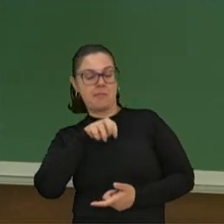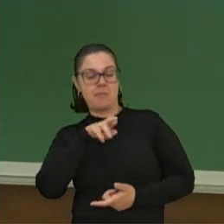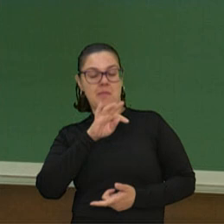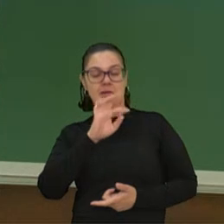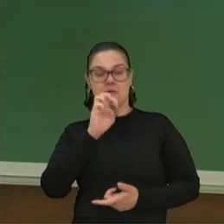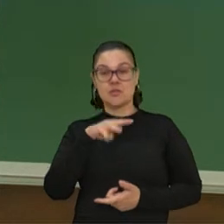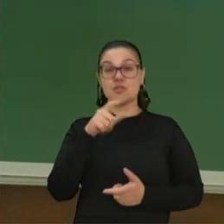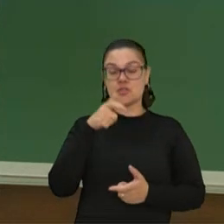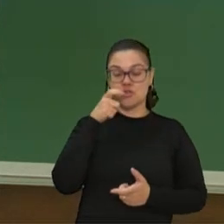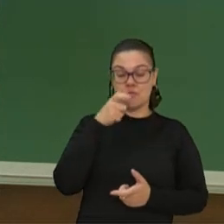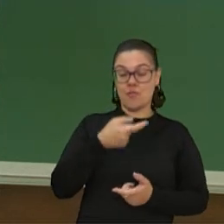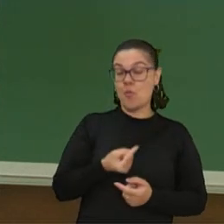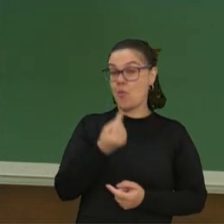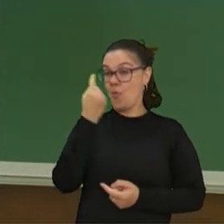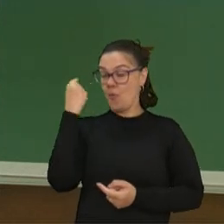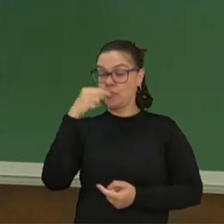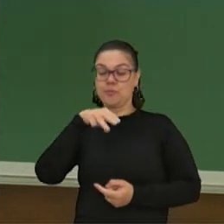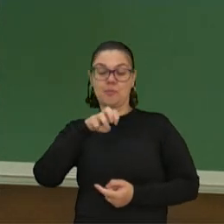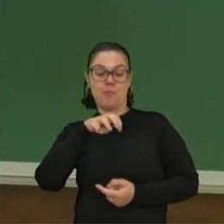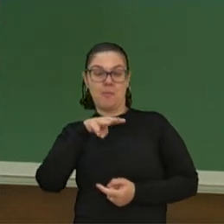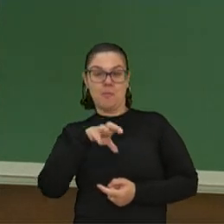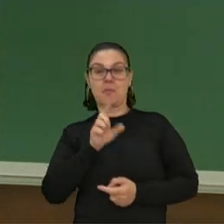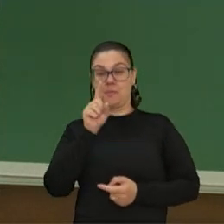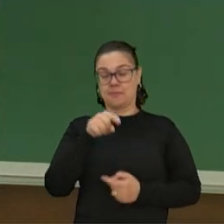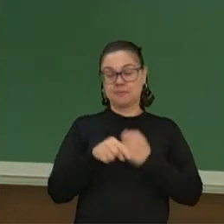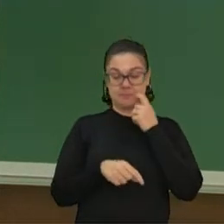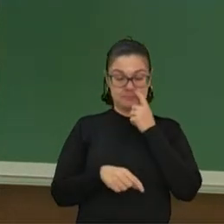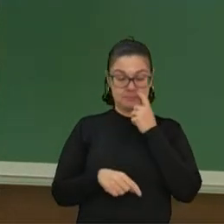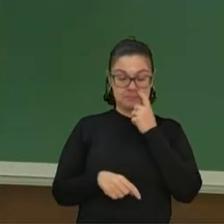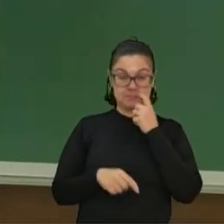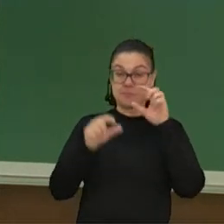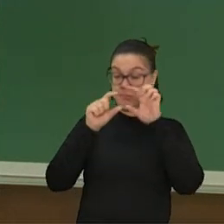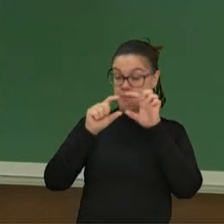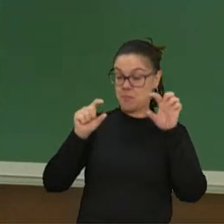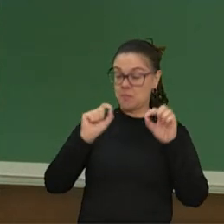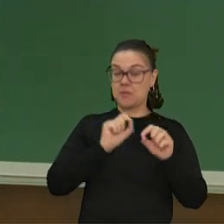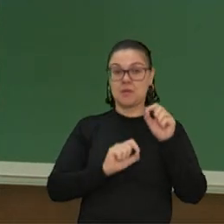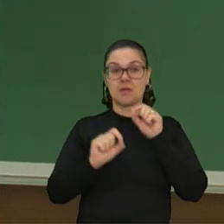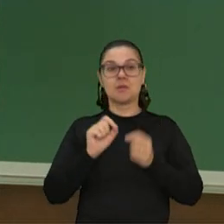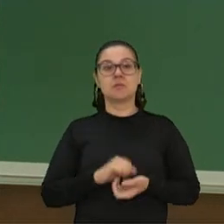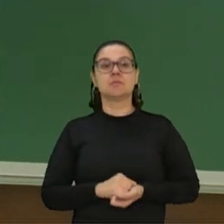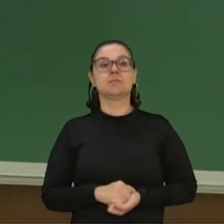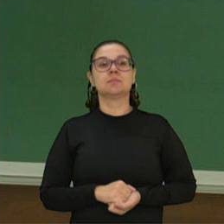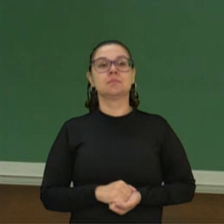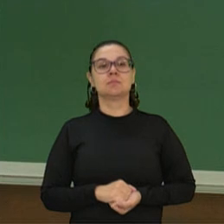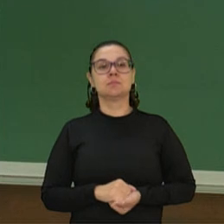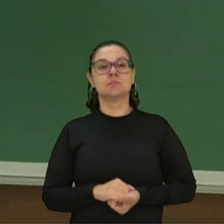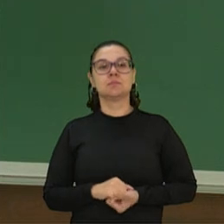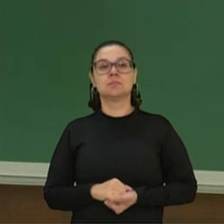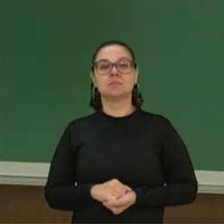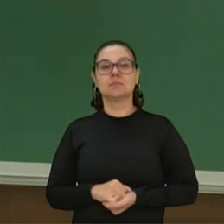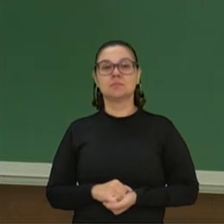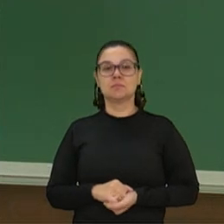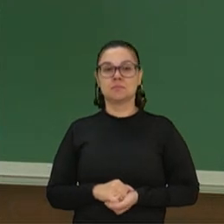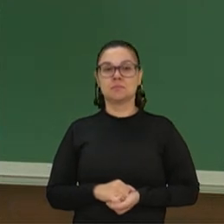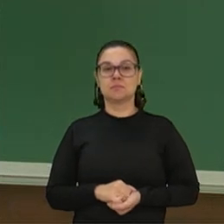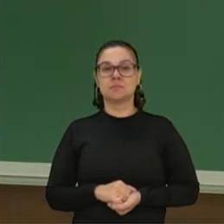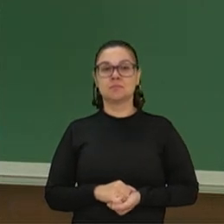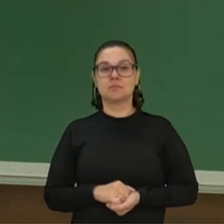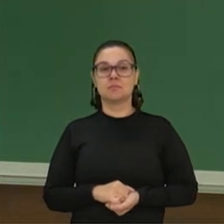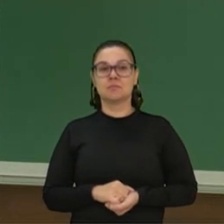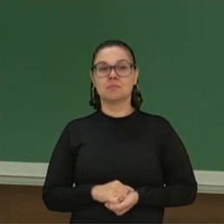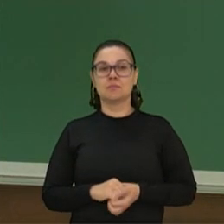viu ele lá no outro meme, né? E esse meme diz assim, ó, to ma'am or not to ma'am? That is the